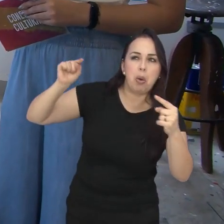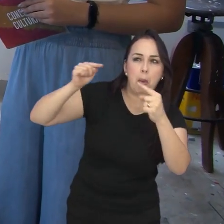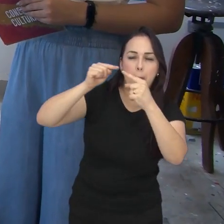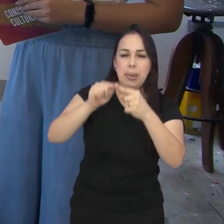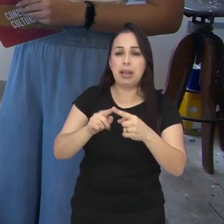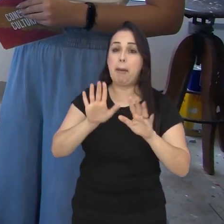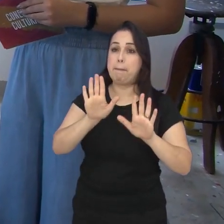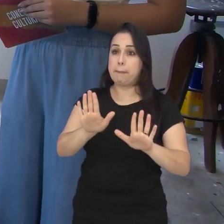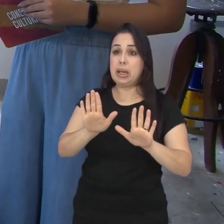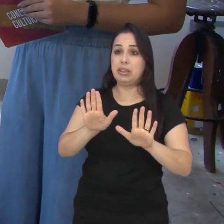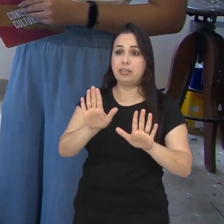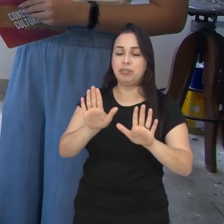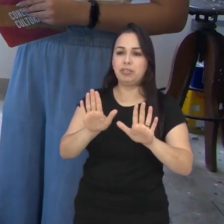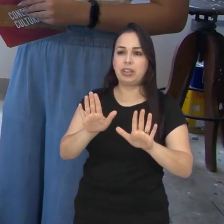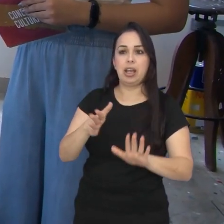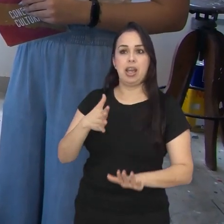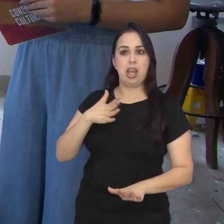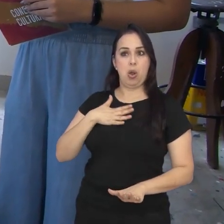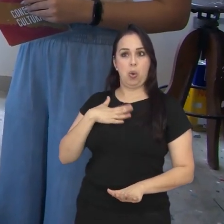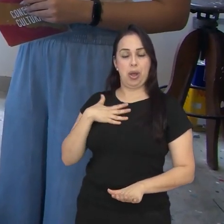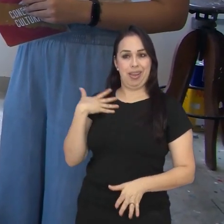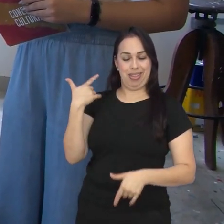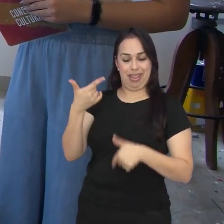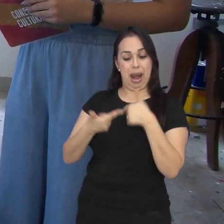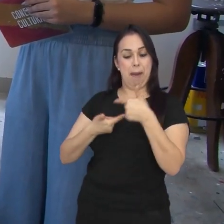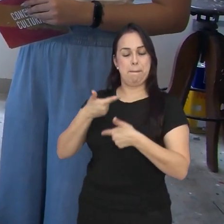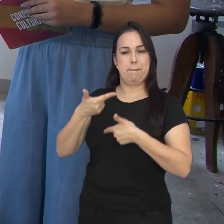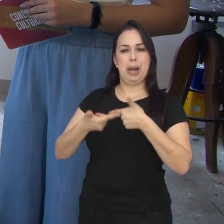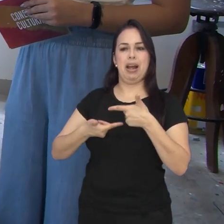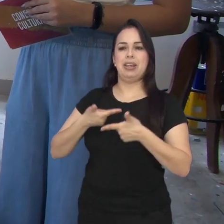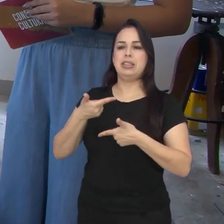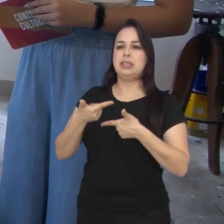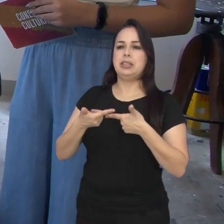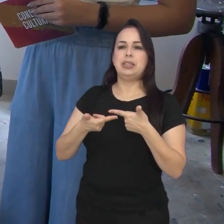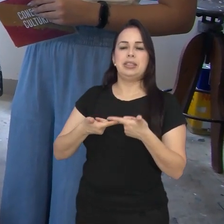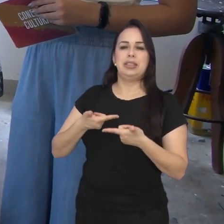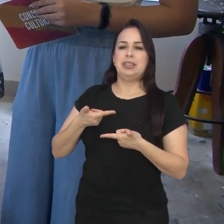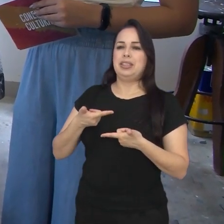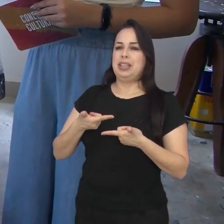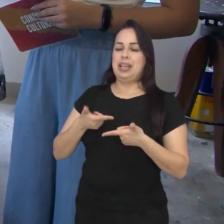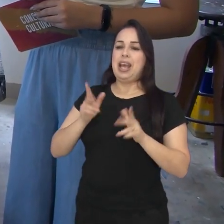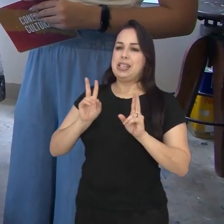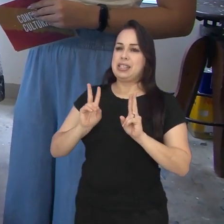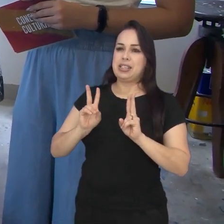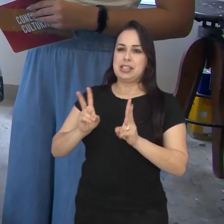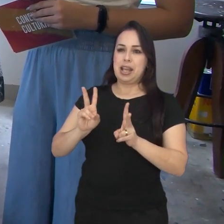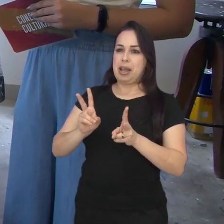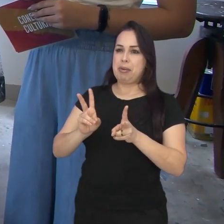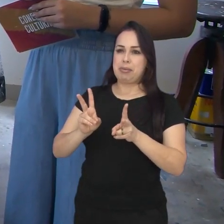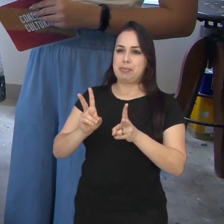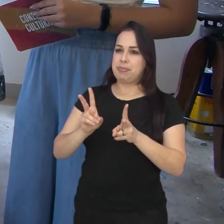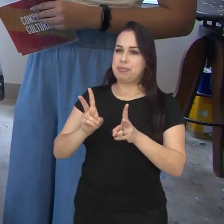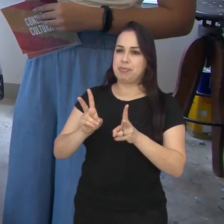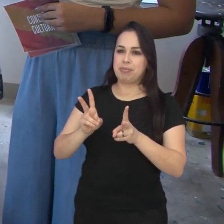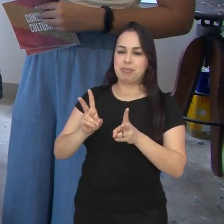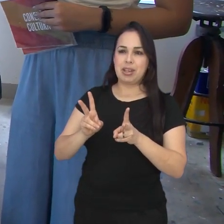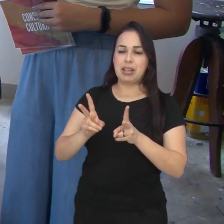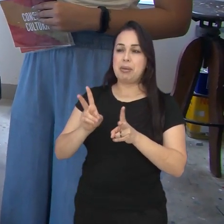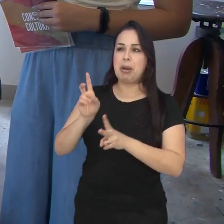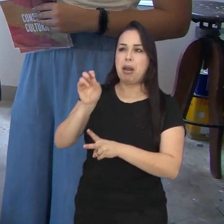dando essa semelhança, né? Mas o que eu trabalho, a minha intenção realmente